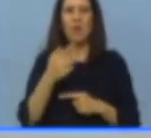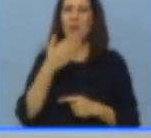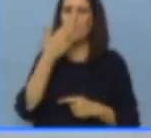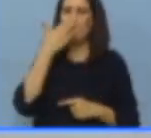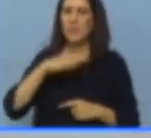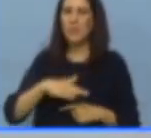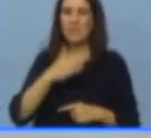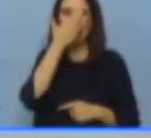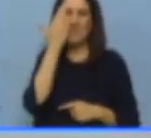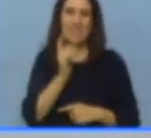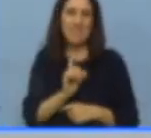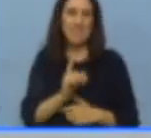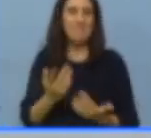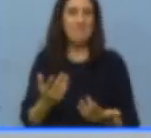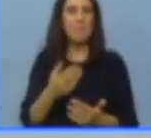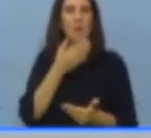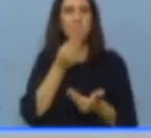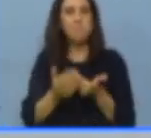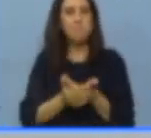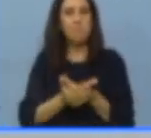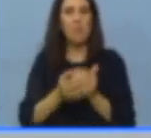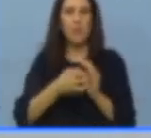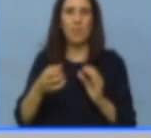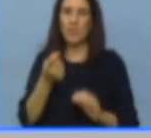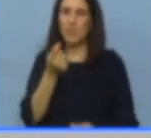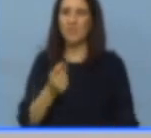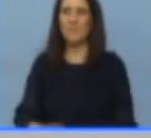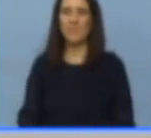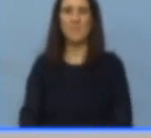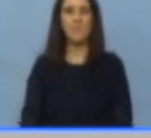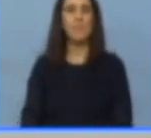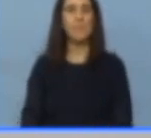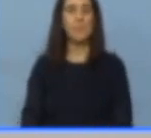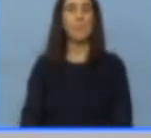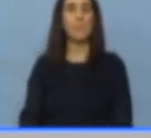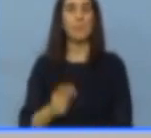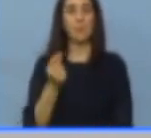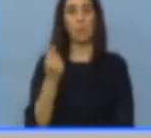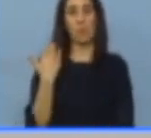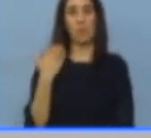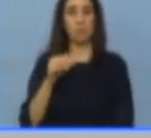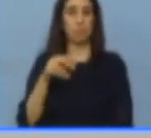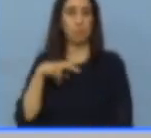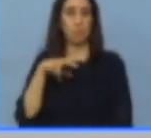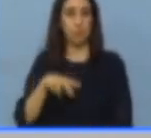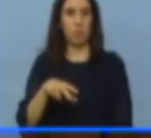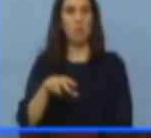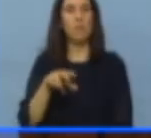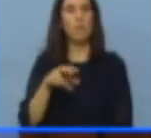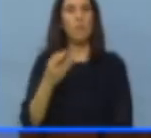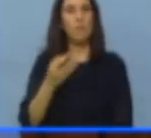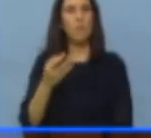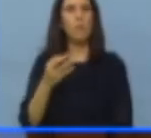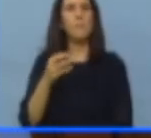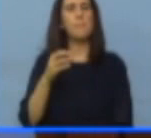achem difícil, as pessoas mais idosas é um bocadinho mais complicado. Recentemente decorreu aqui em Portugal uma reunião de formadores